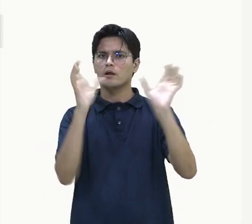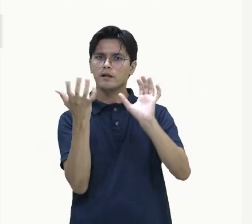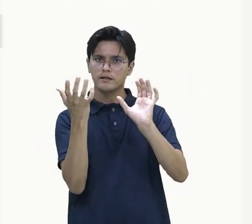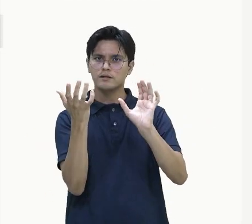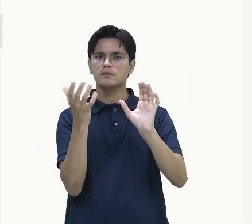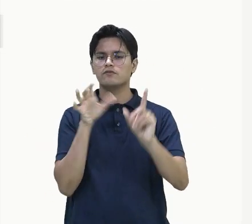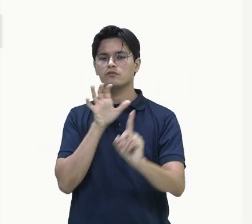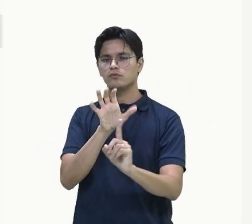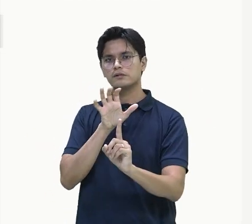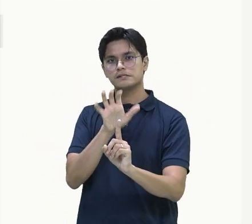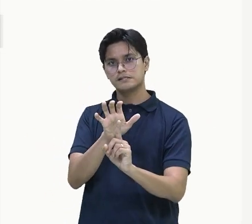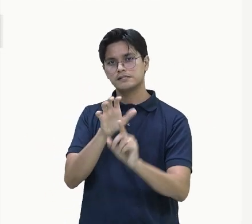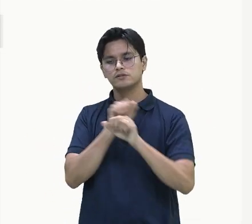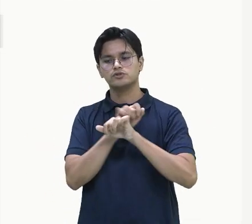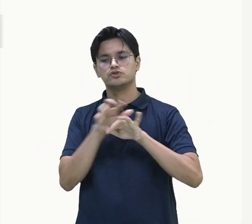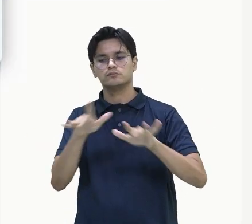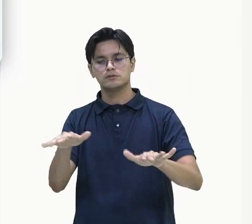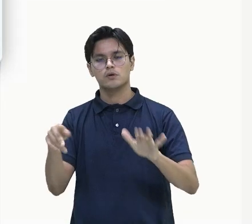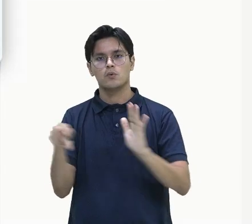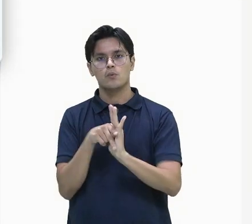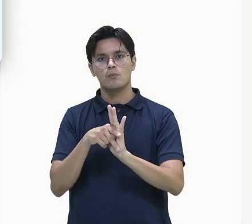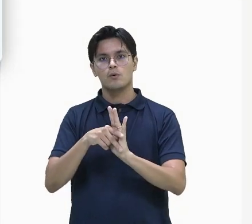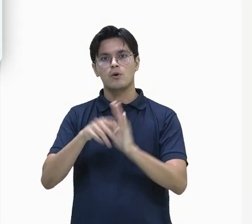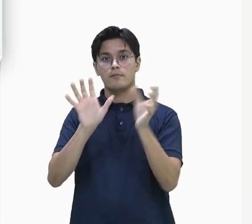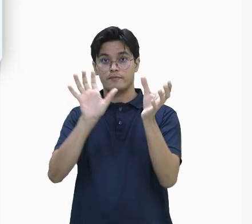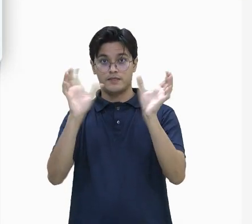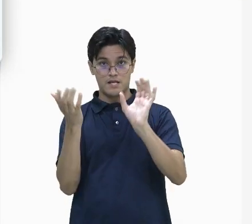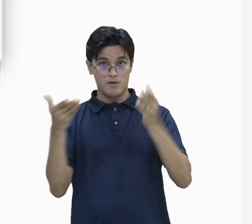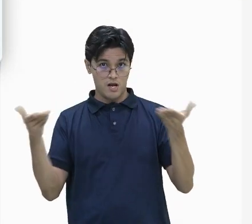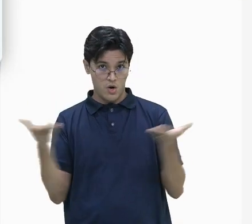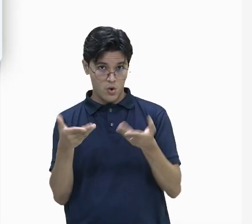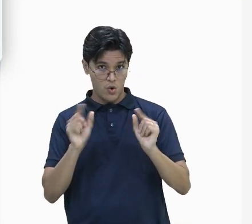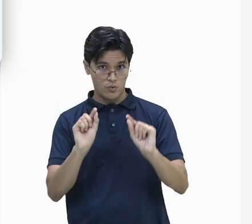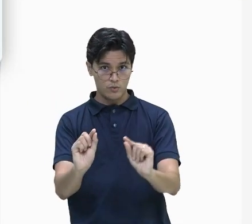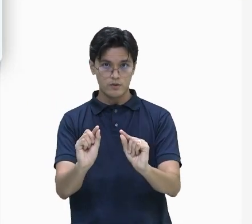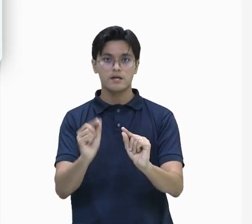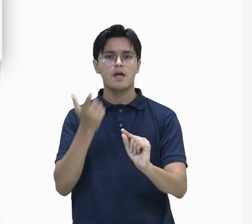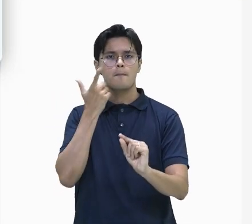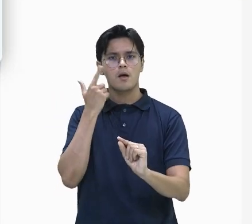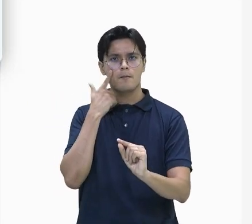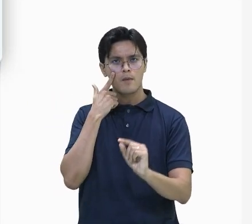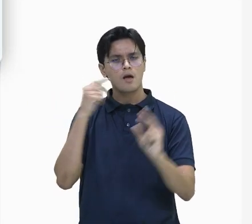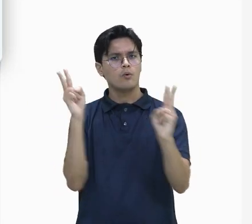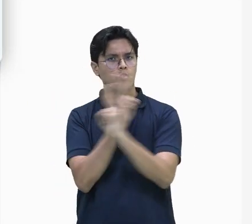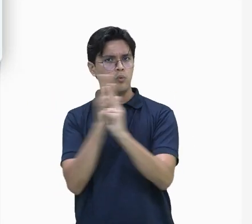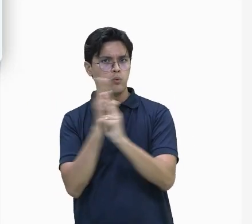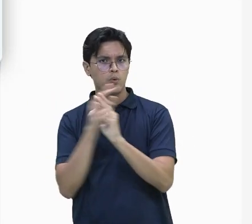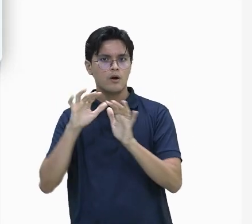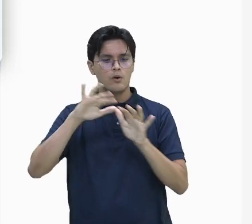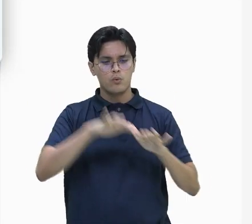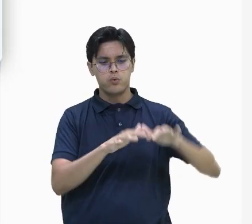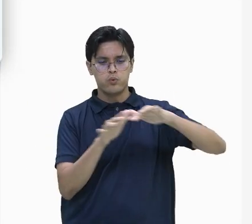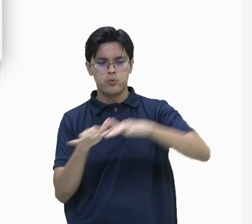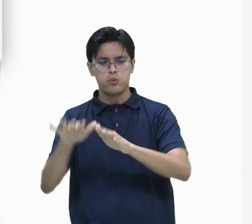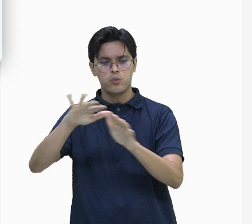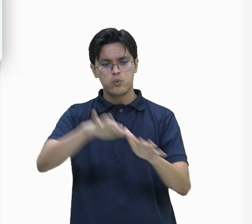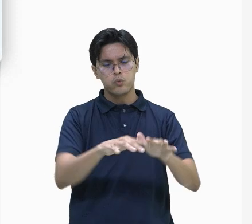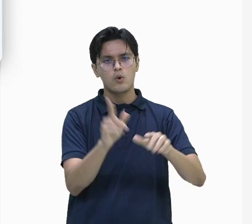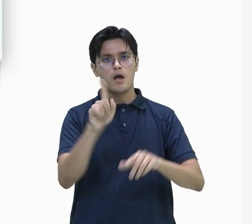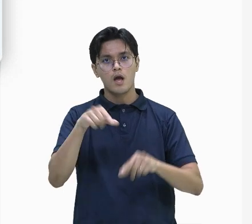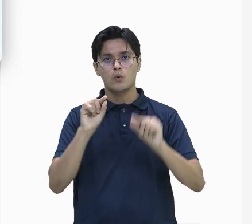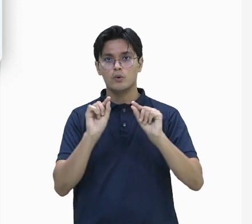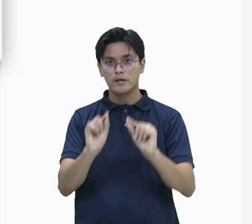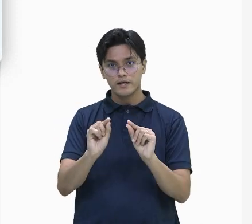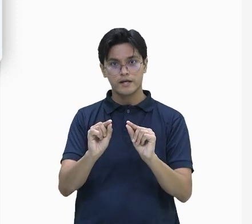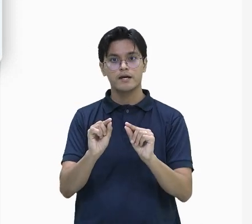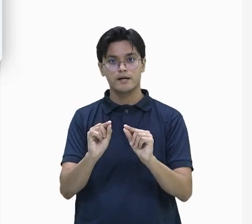climas. Vamos lá, vamos observar agora as massas de ar, que são porções de ar que